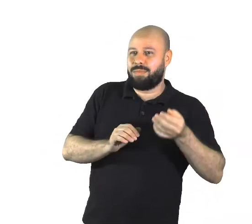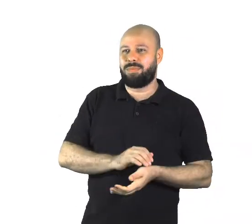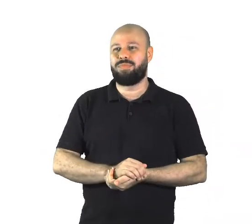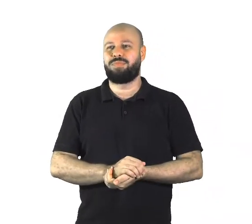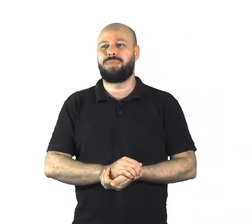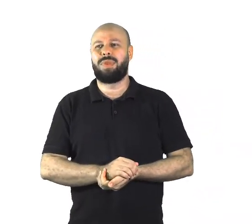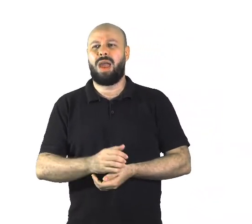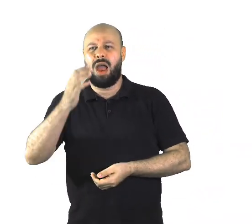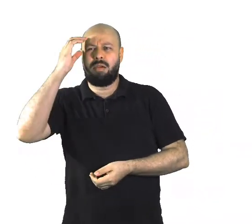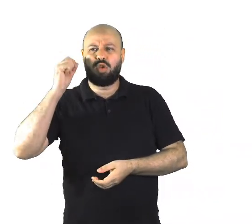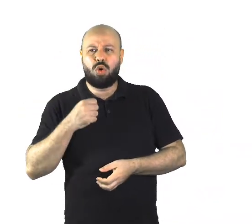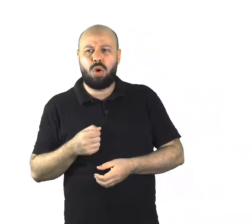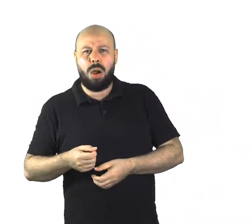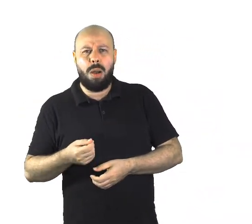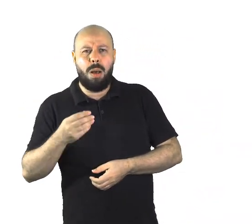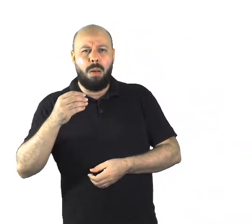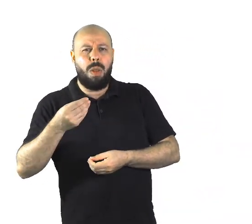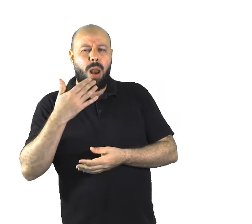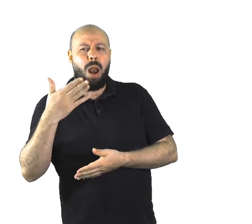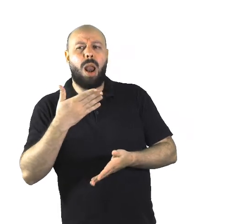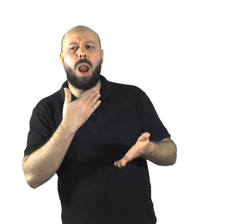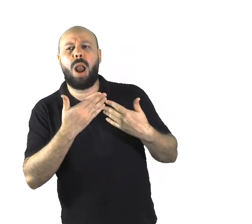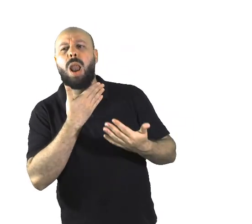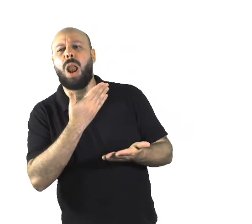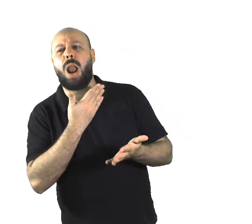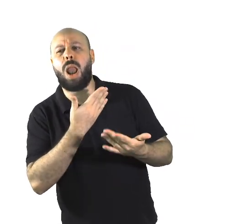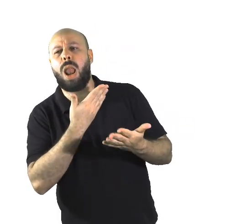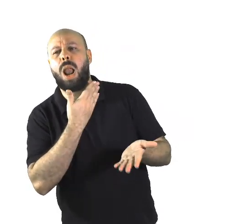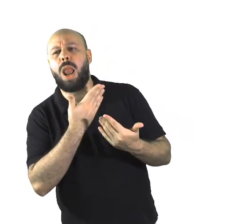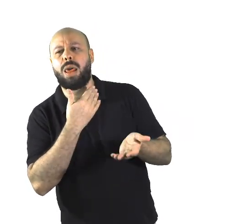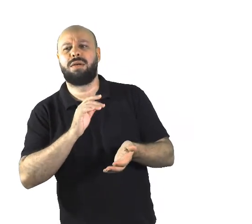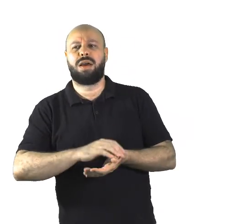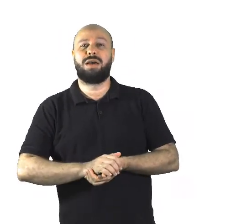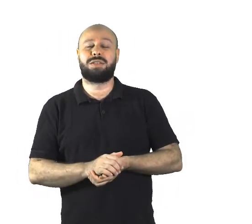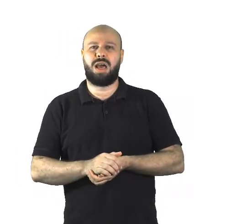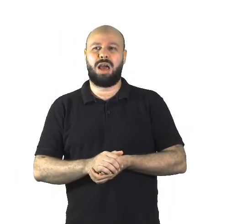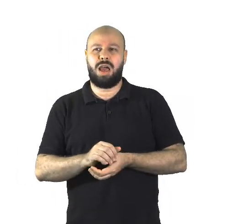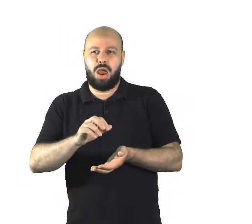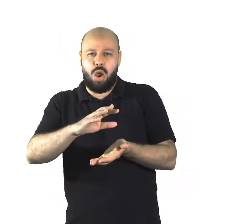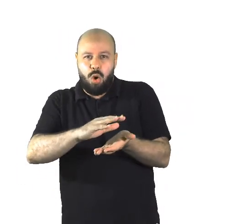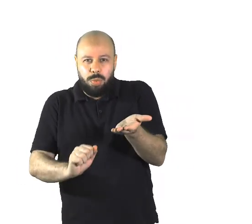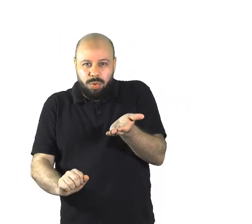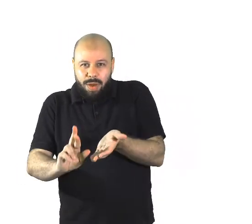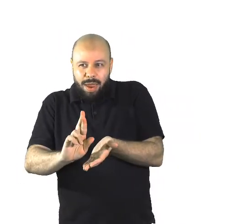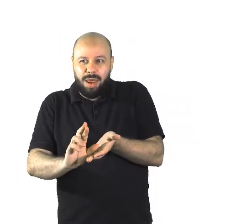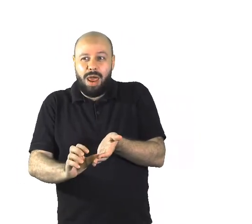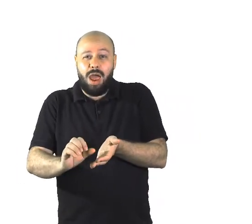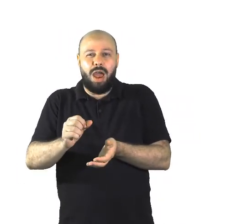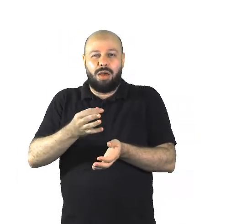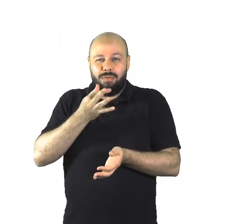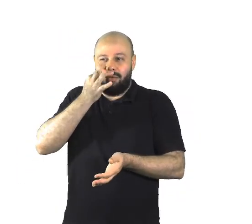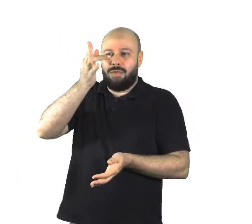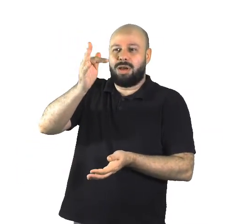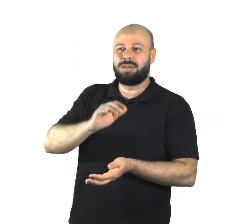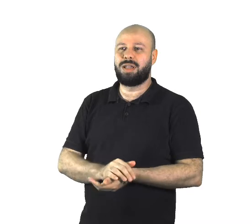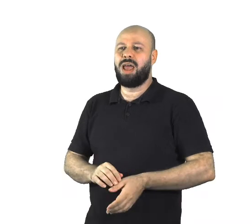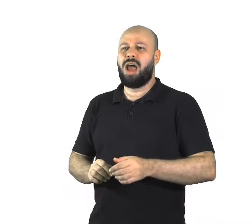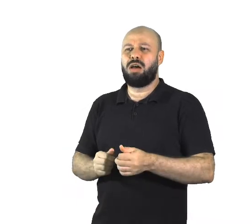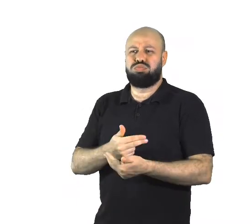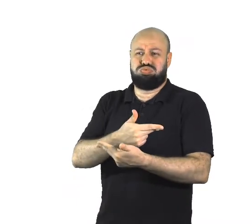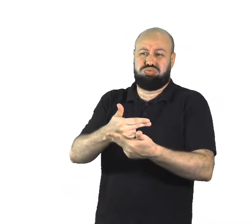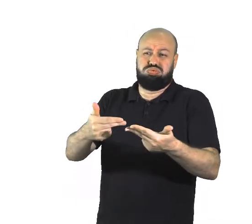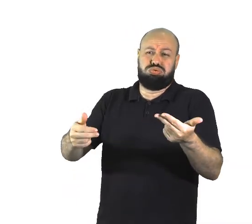rosa. De tantos R's ficaram barrigudinhos e dentro da roda, com o gato, o pato e